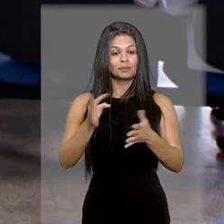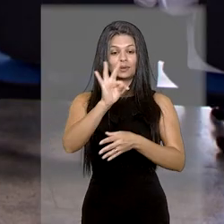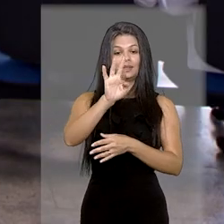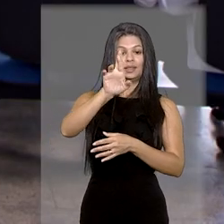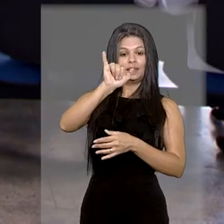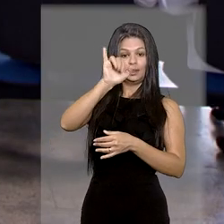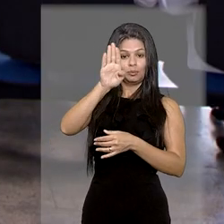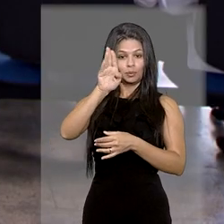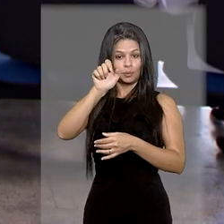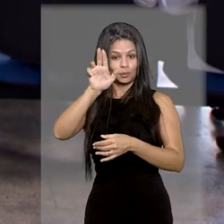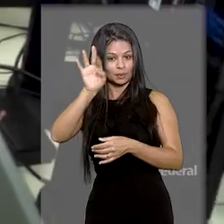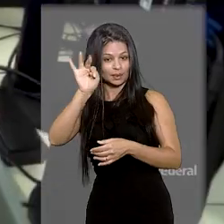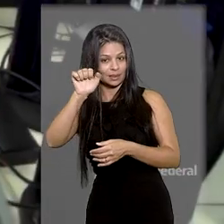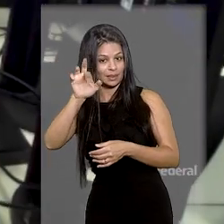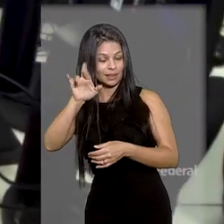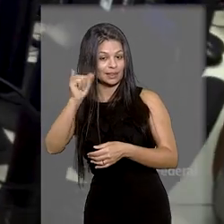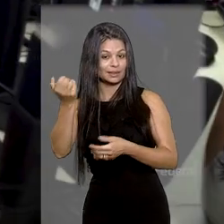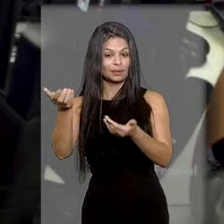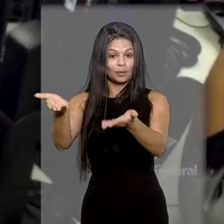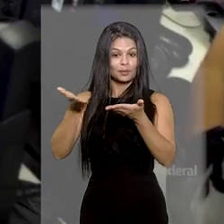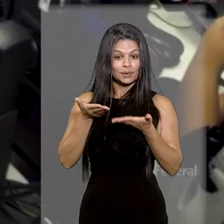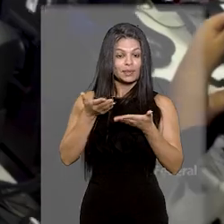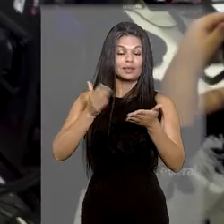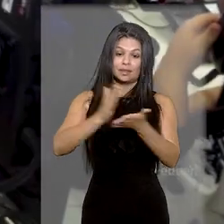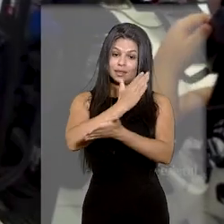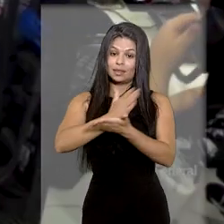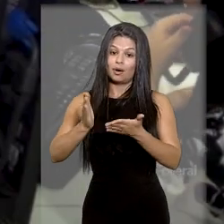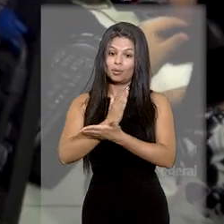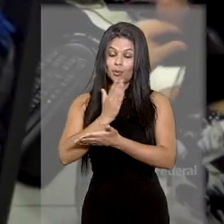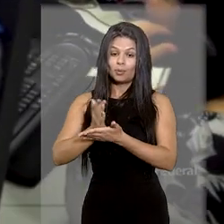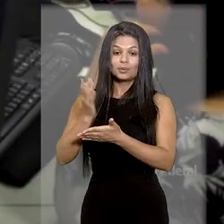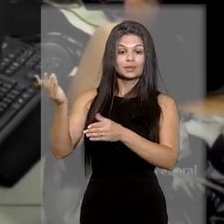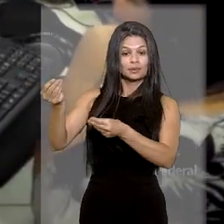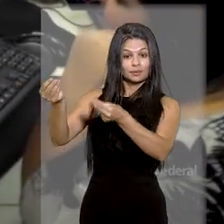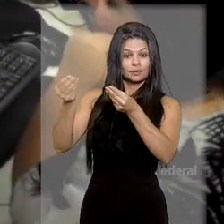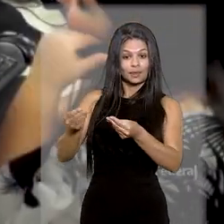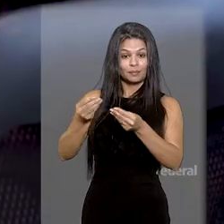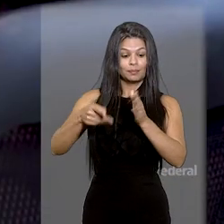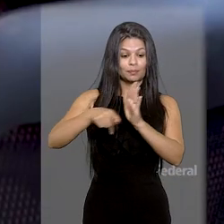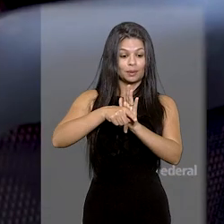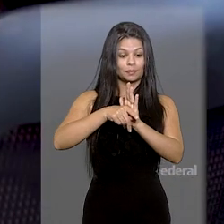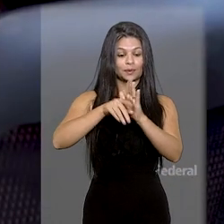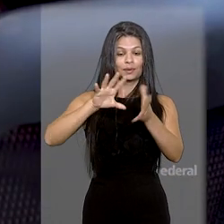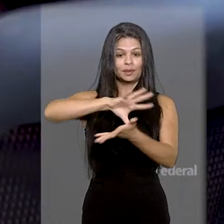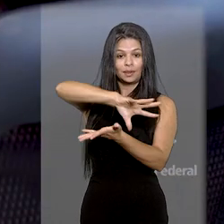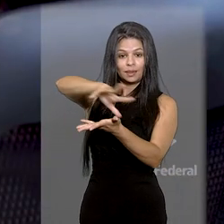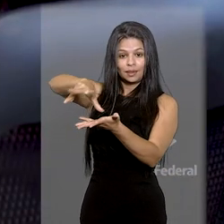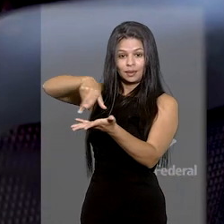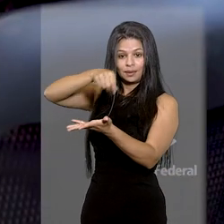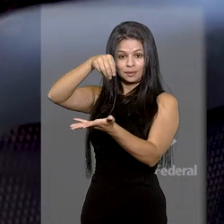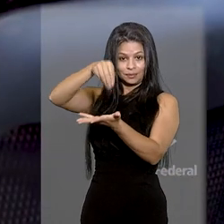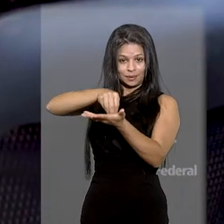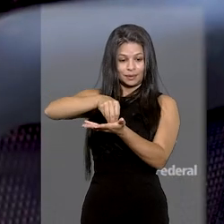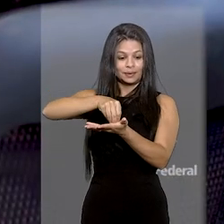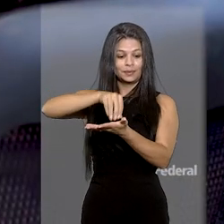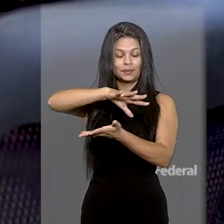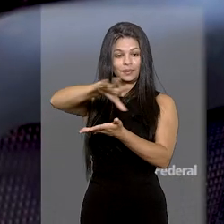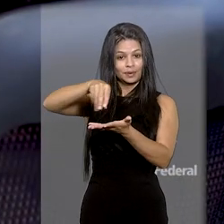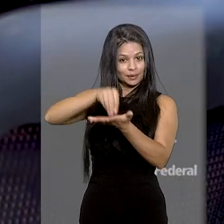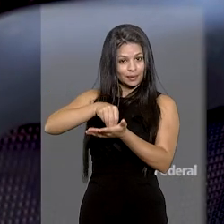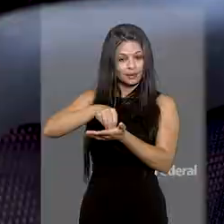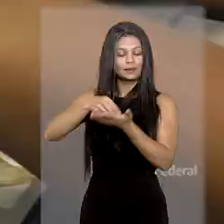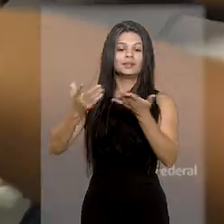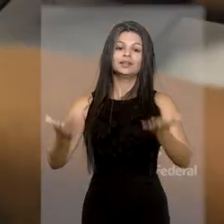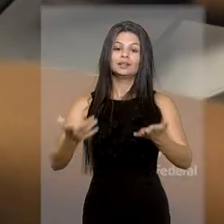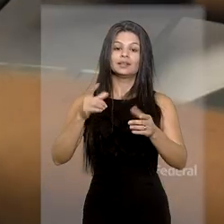conhecida como Gate e recebida pelos auditores fiscais da Receita Federal é uma vantagem permanente relativa